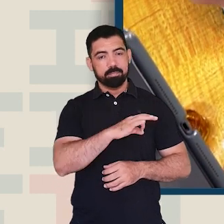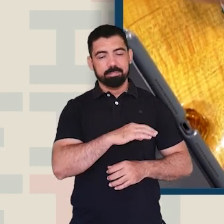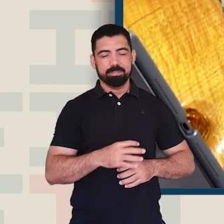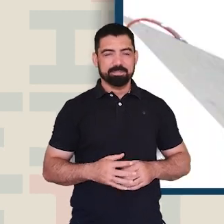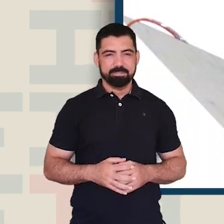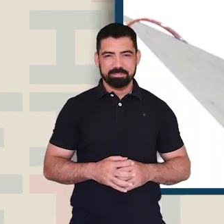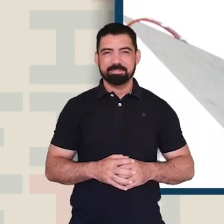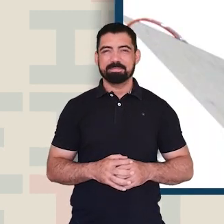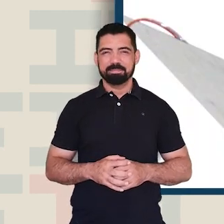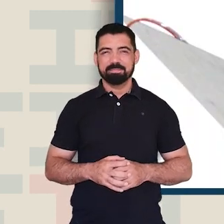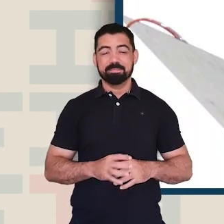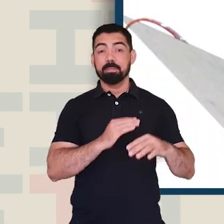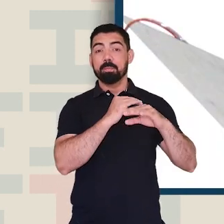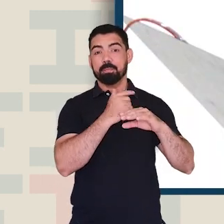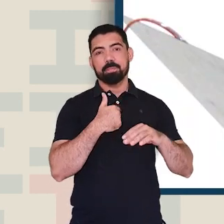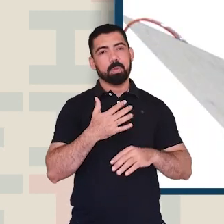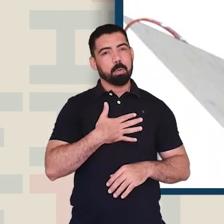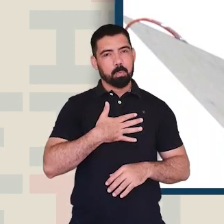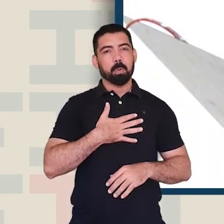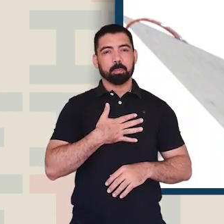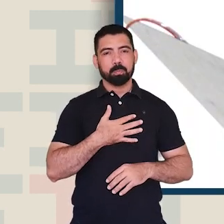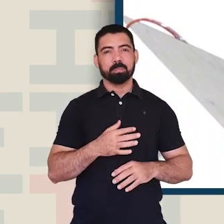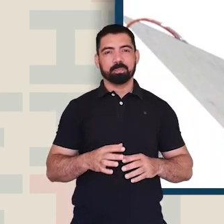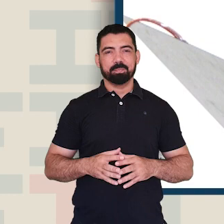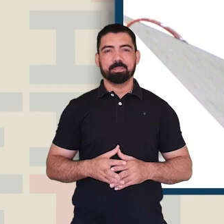Tá? É um padrão que eu acho legal.